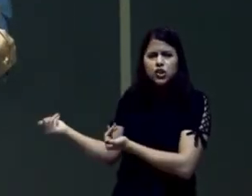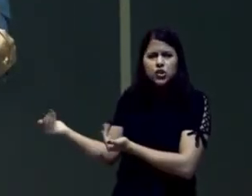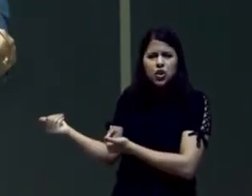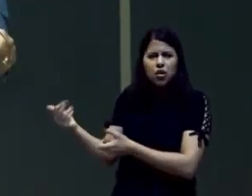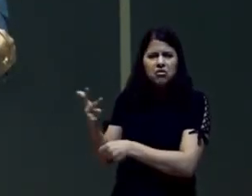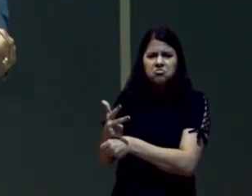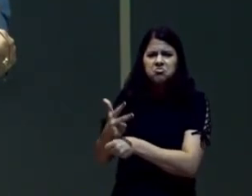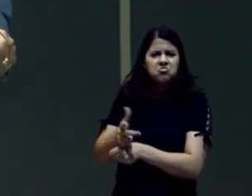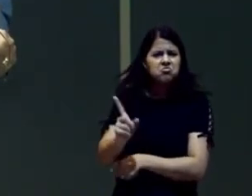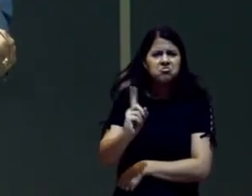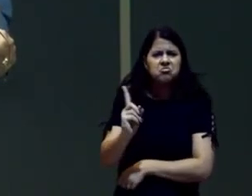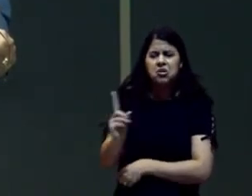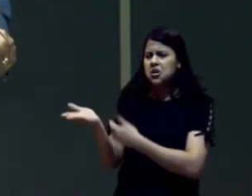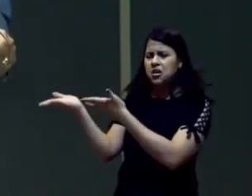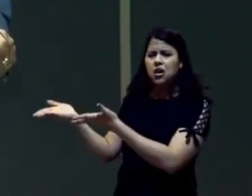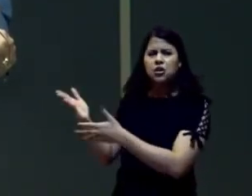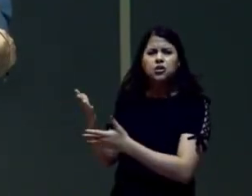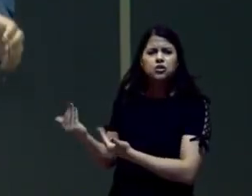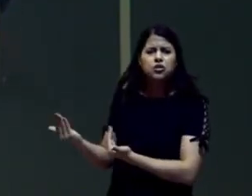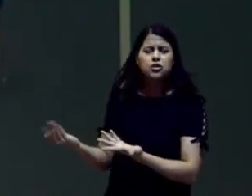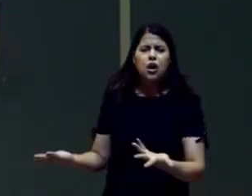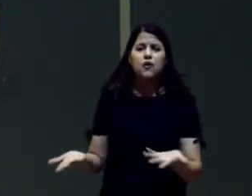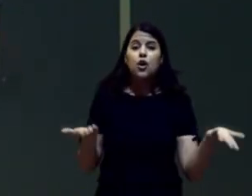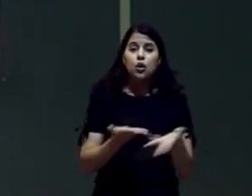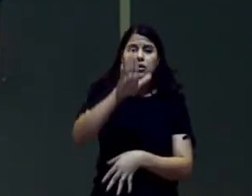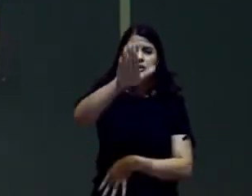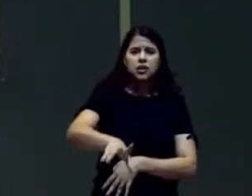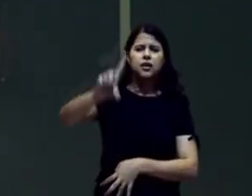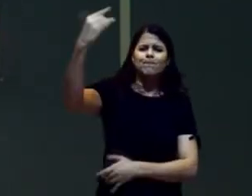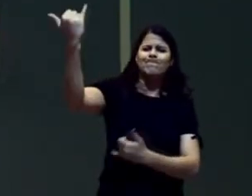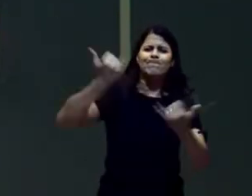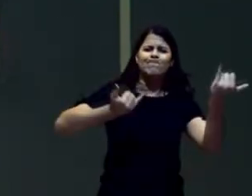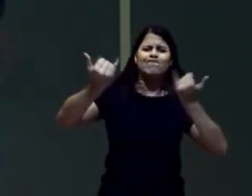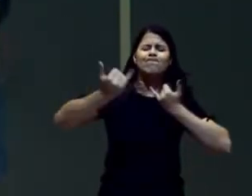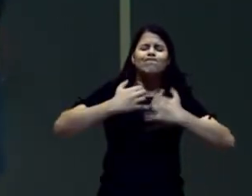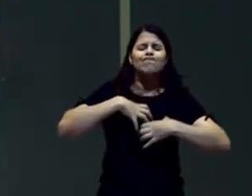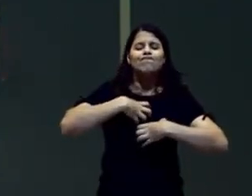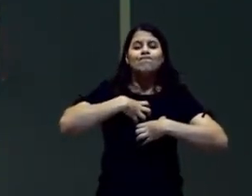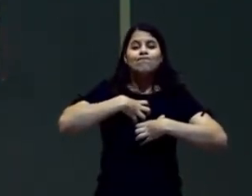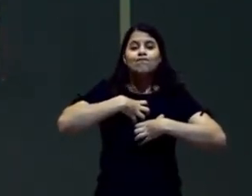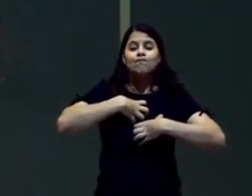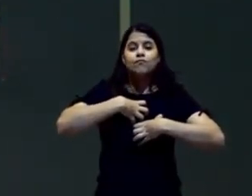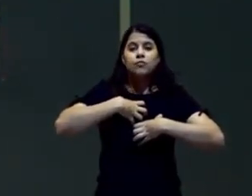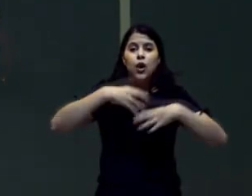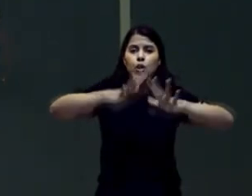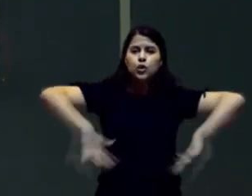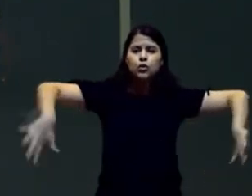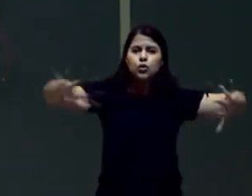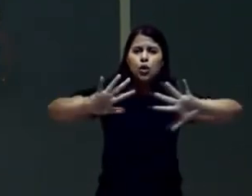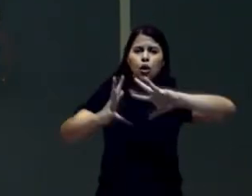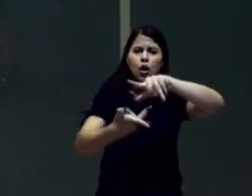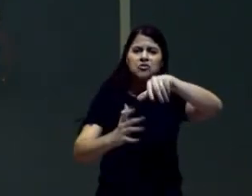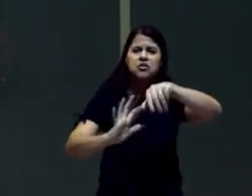falou muito comigo nesta tarde, aleluia. Paulo resolve, a estrutura está se quebrando, todos na Ásia me